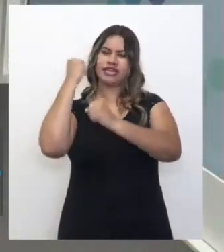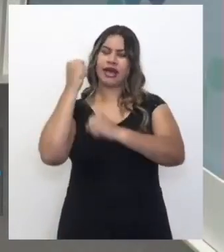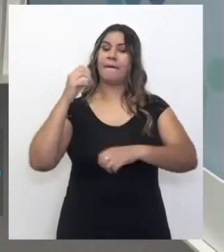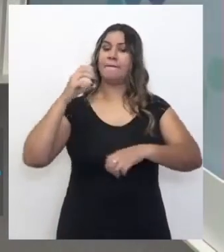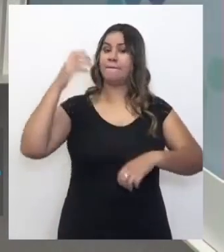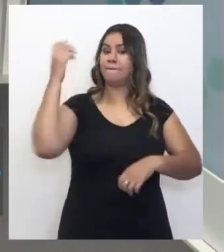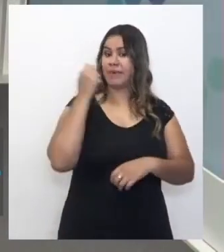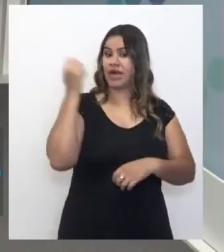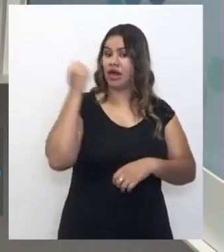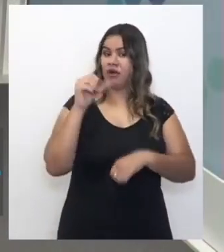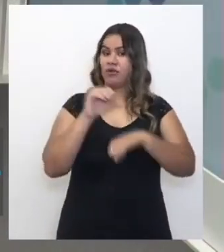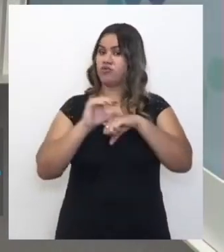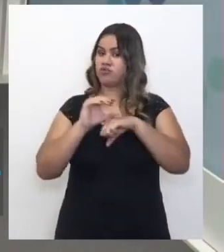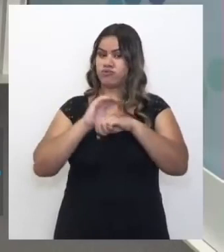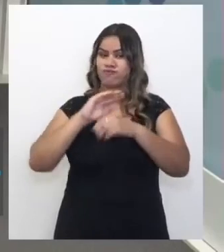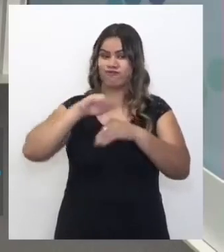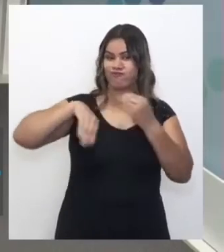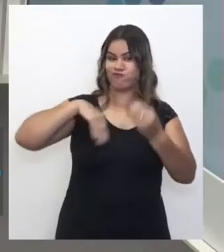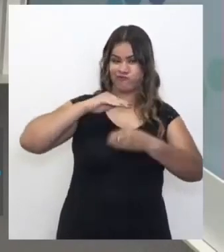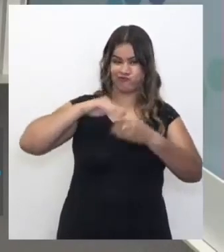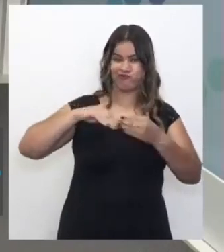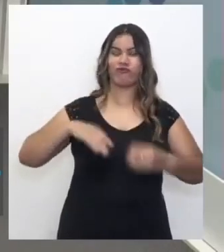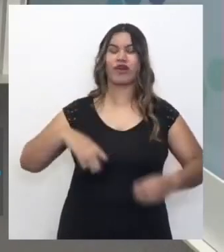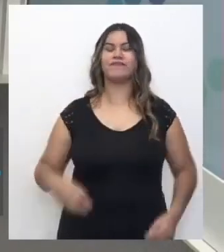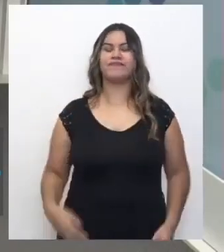né? Pro Lucimara.